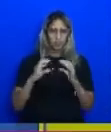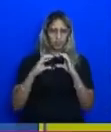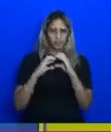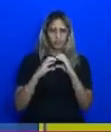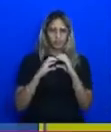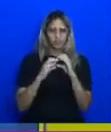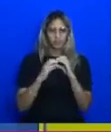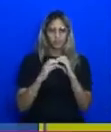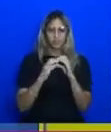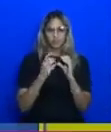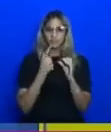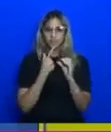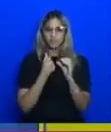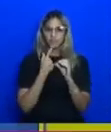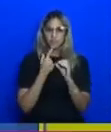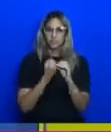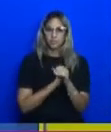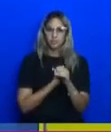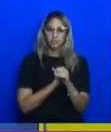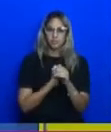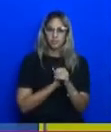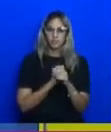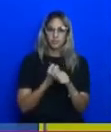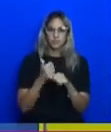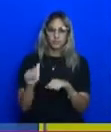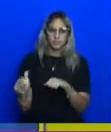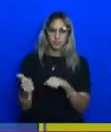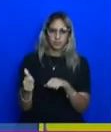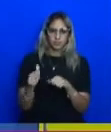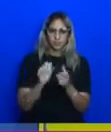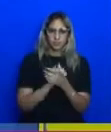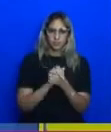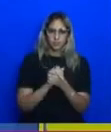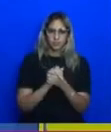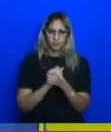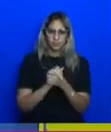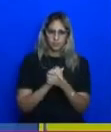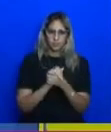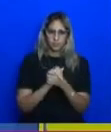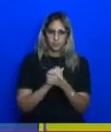Bola vermelha, número 11. Vermelha, 11.